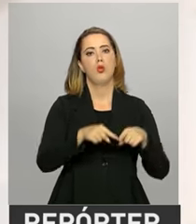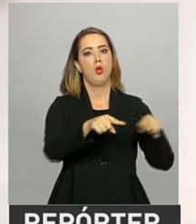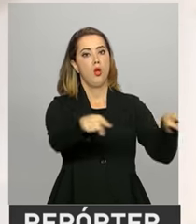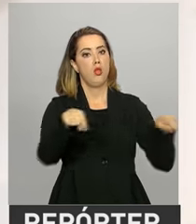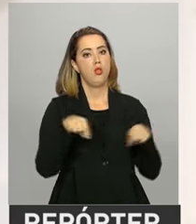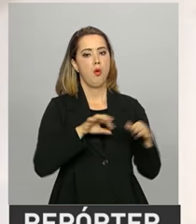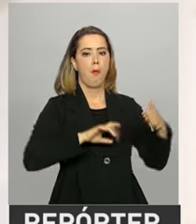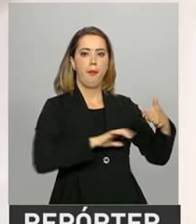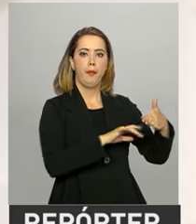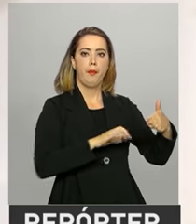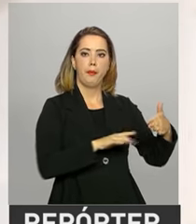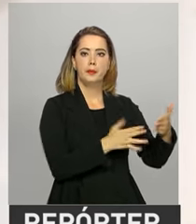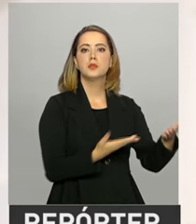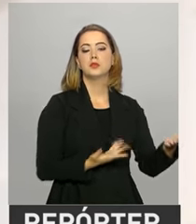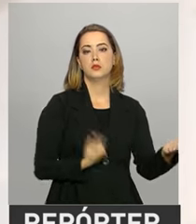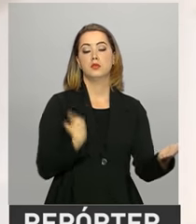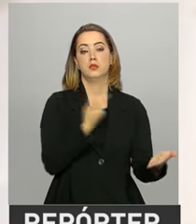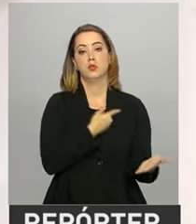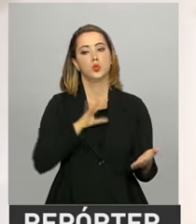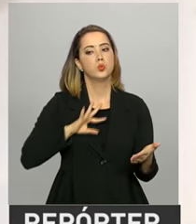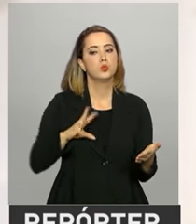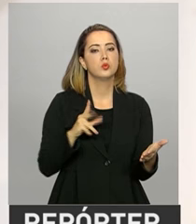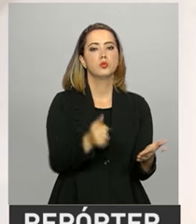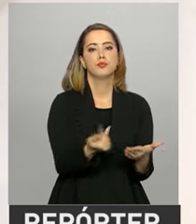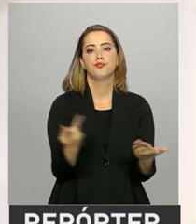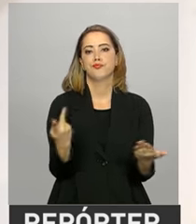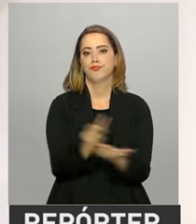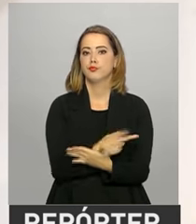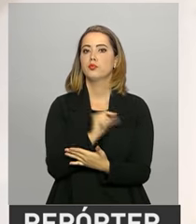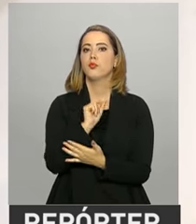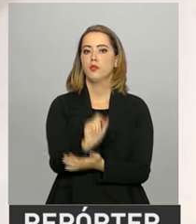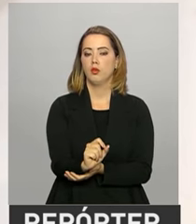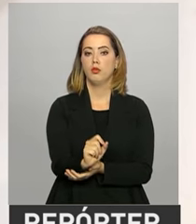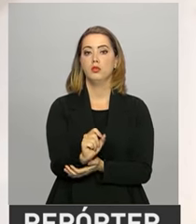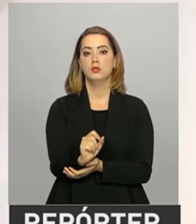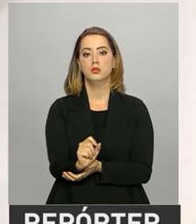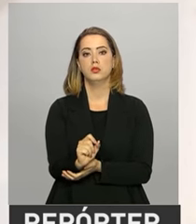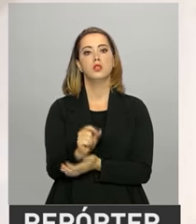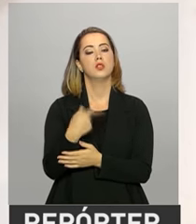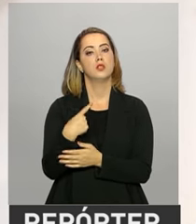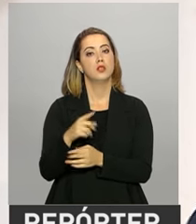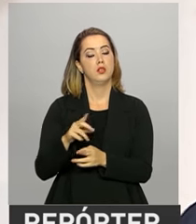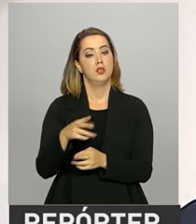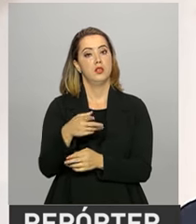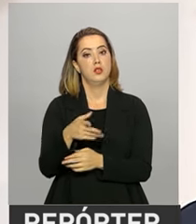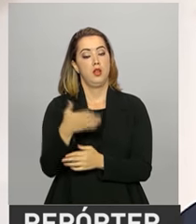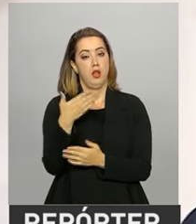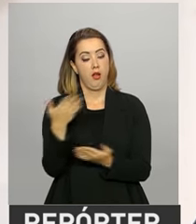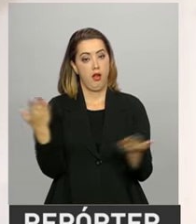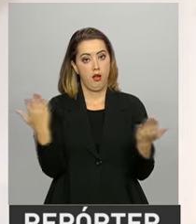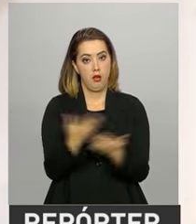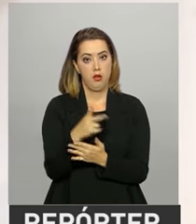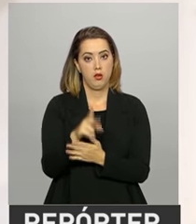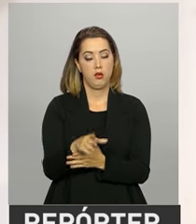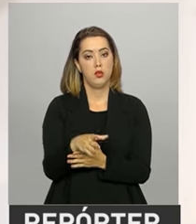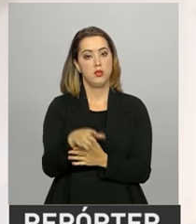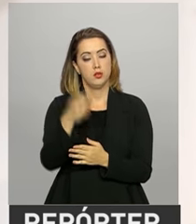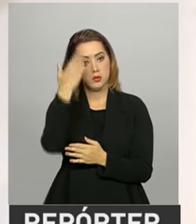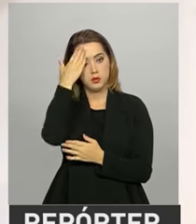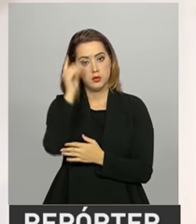de urnas, enfim. Essa coisa toda aqui, e me chega uma informação aqui agora, que já